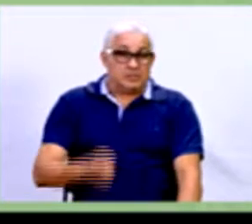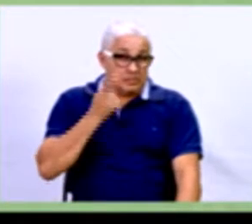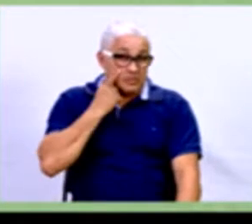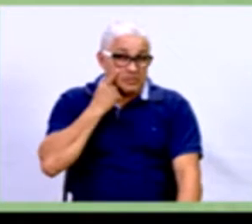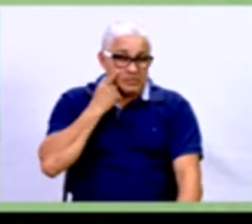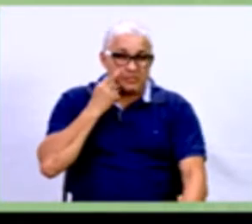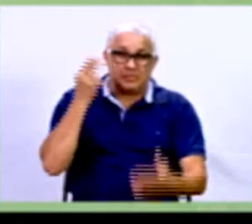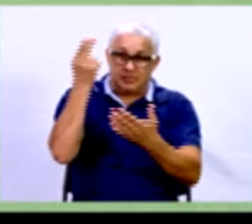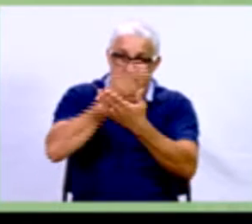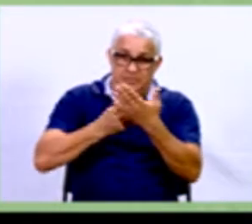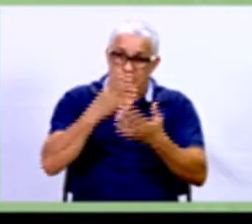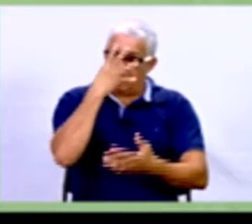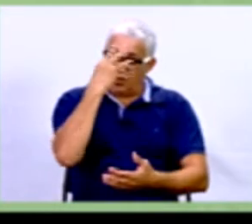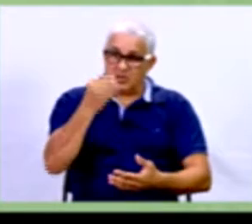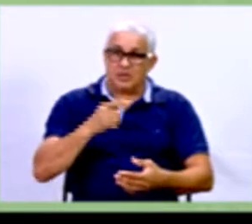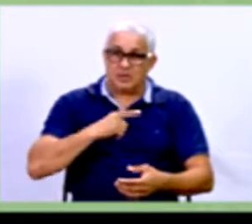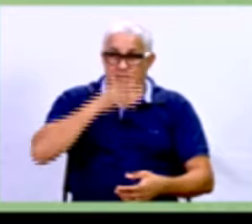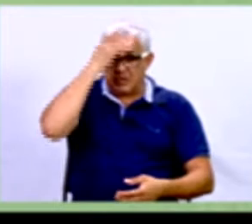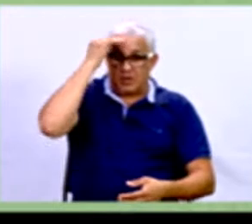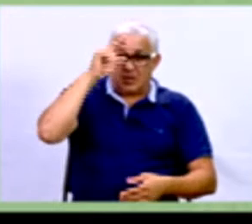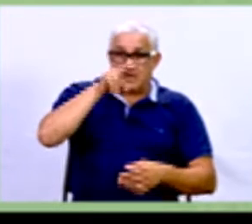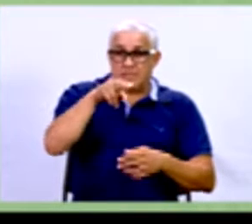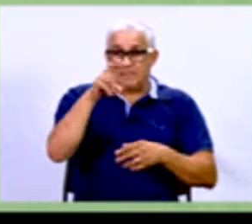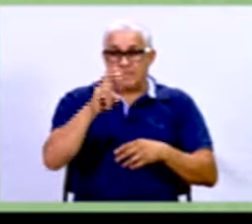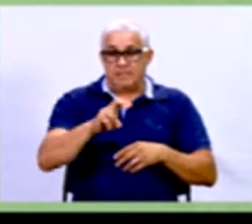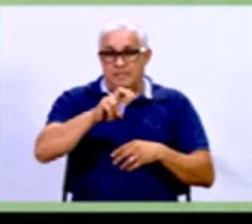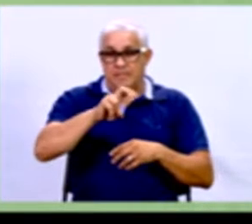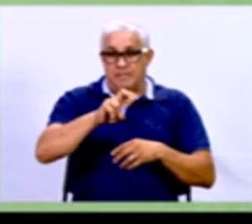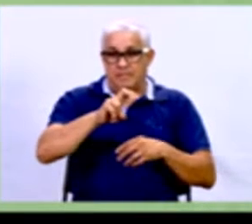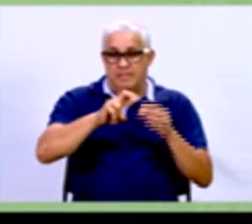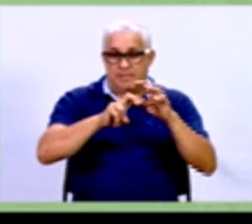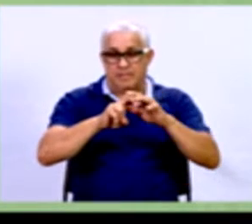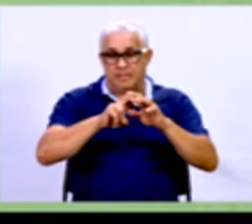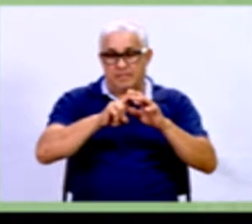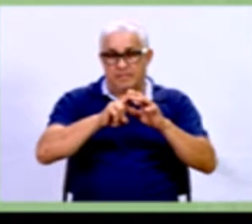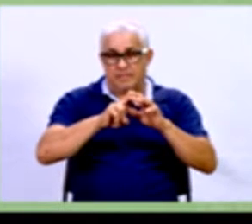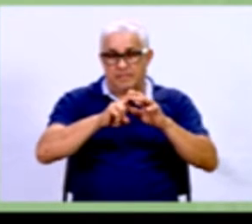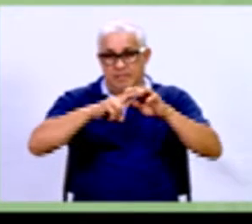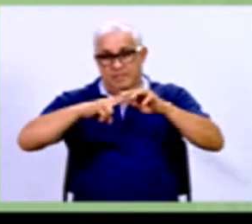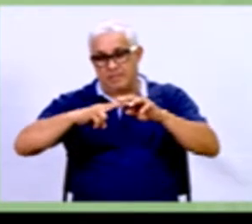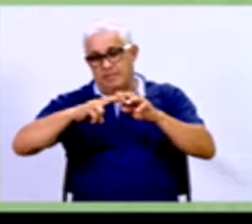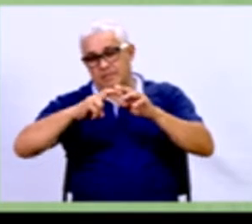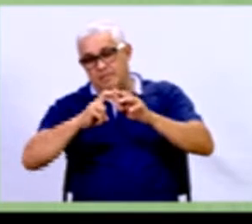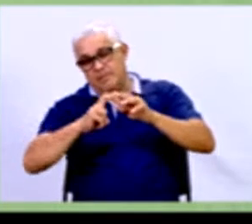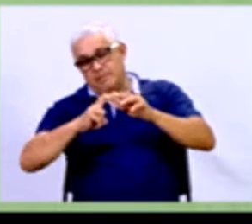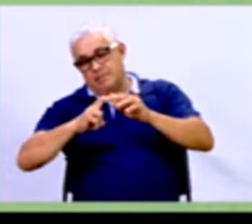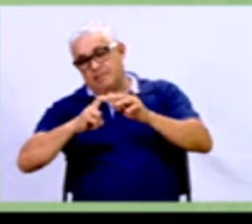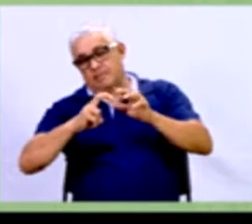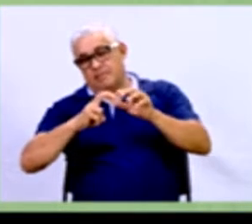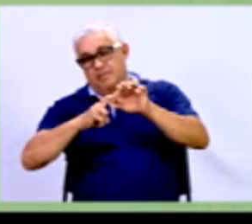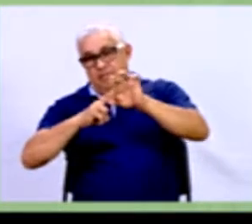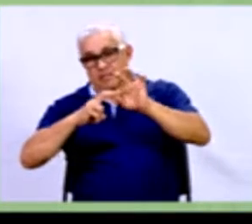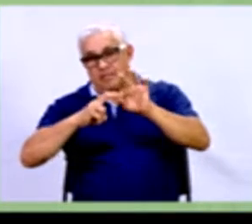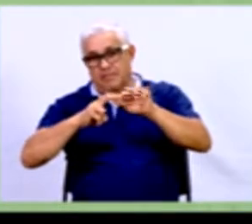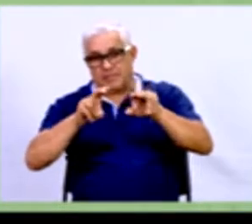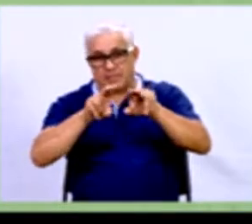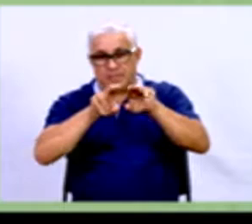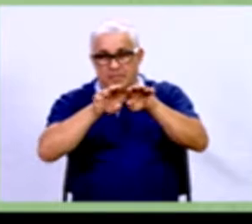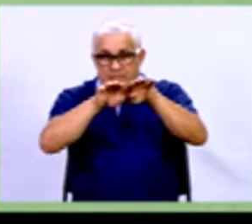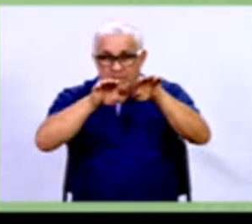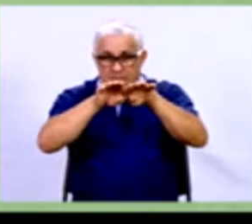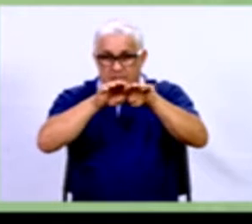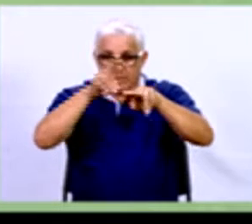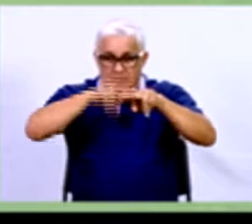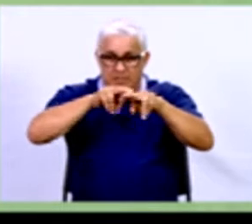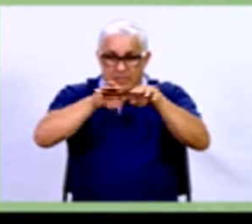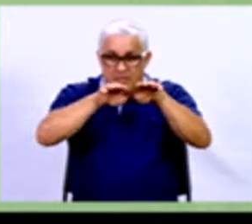exemplo, né? Ele deitou a pessoa, deite a pessoa e levante suas pernas, né? A questão aqui é da circulação,